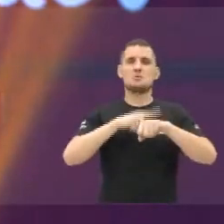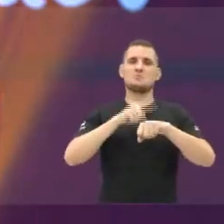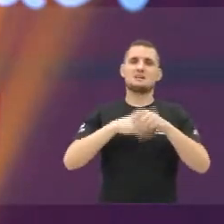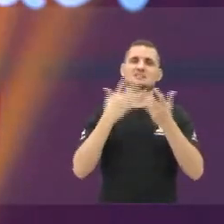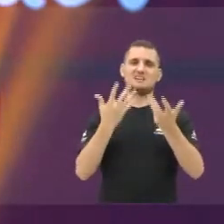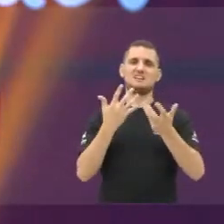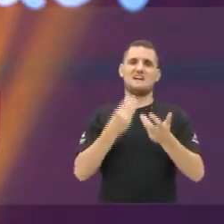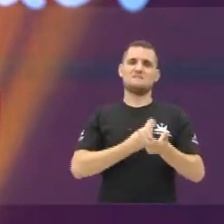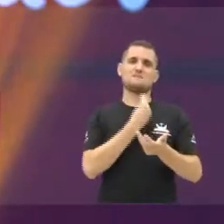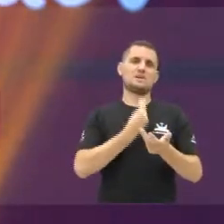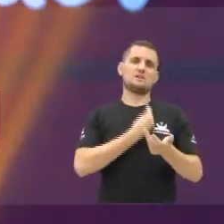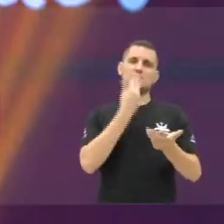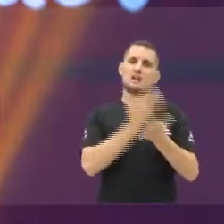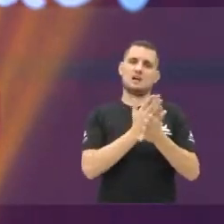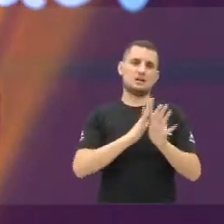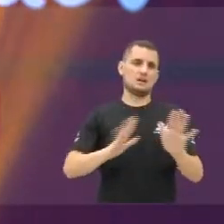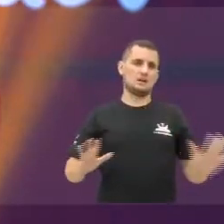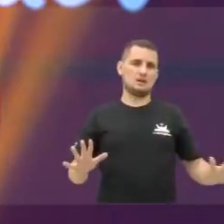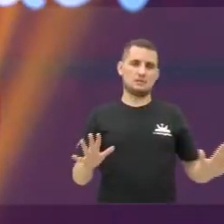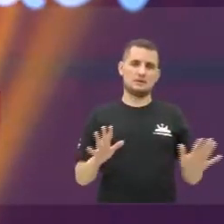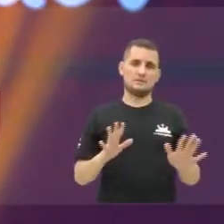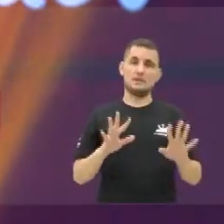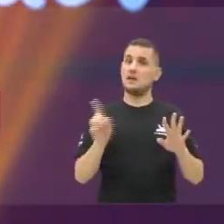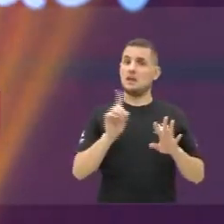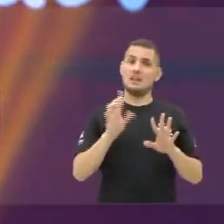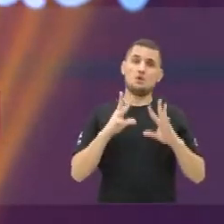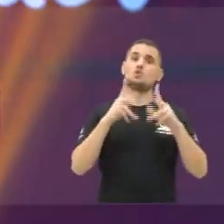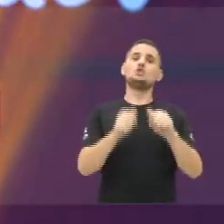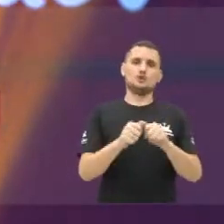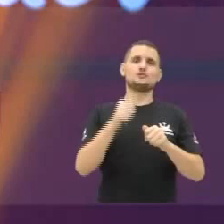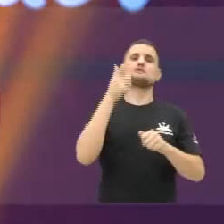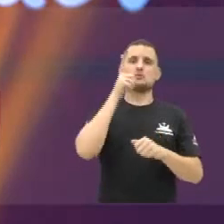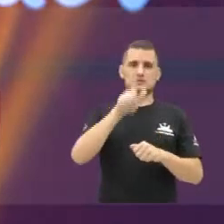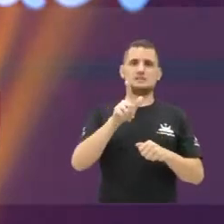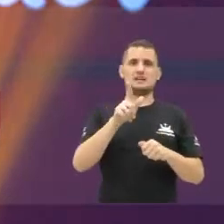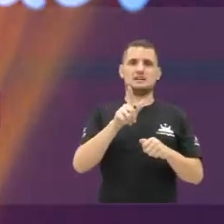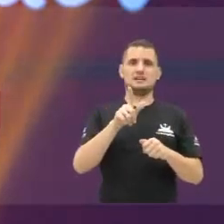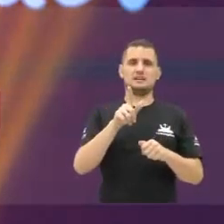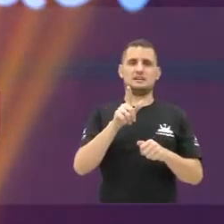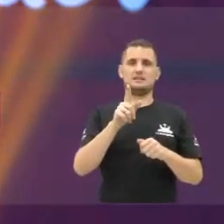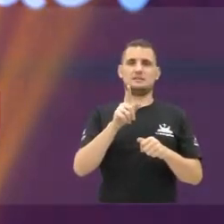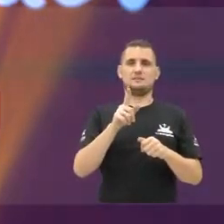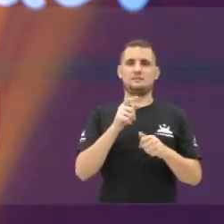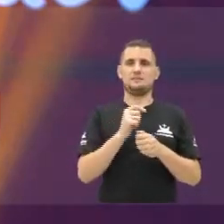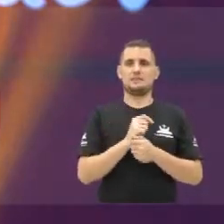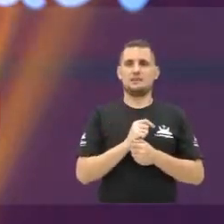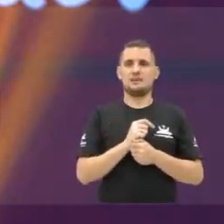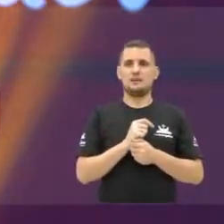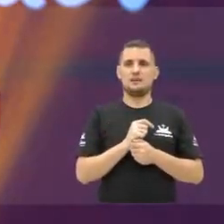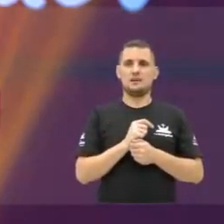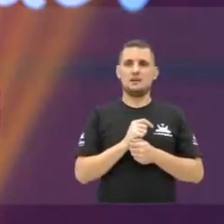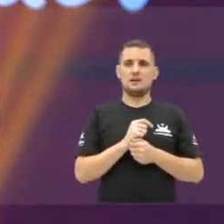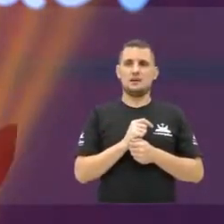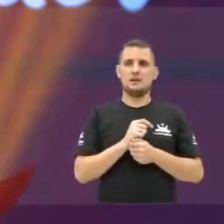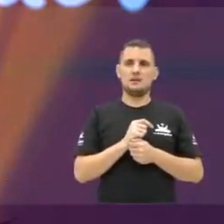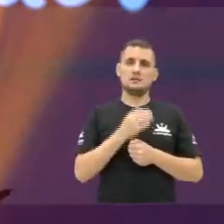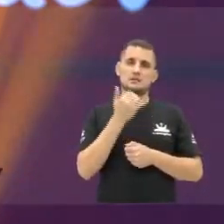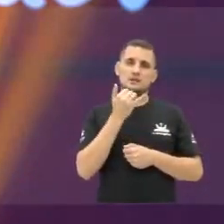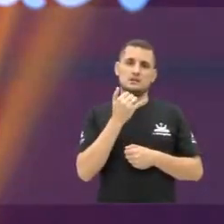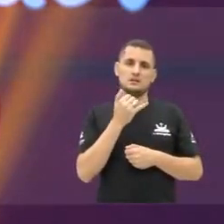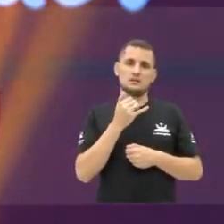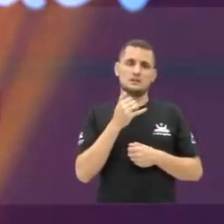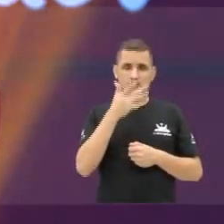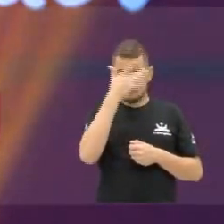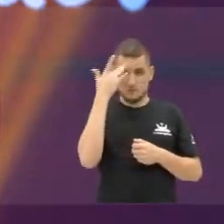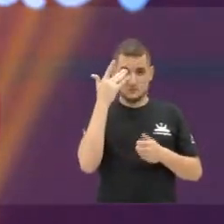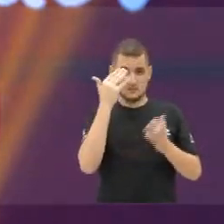vida. Não são todos que acabam com a vida, que dão fim à vida. Descumpre aquele mandamento de